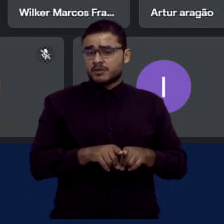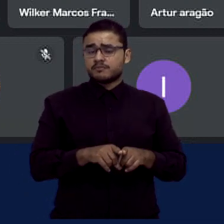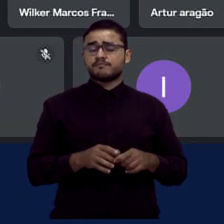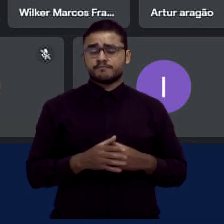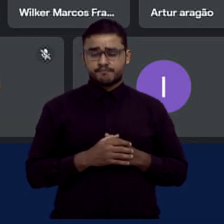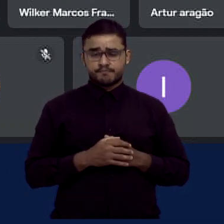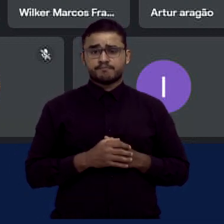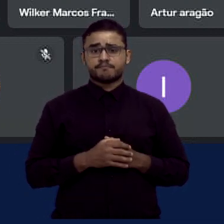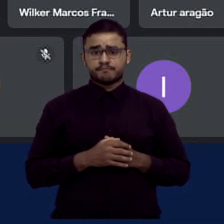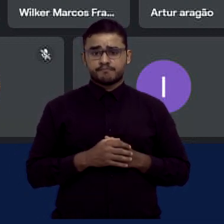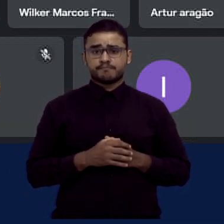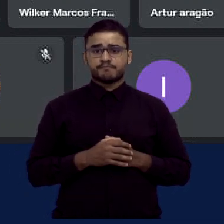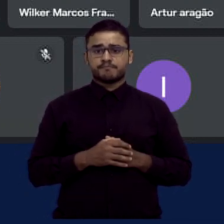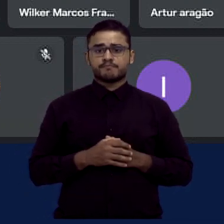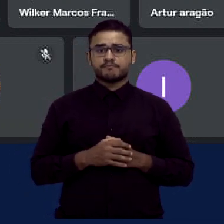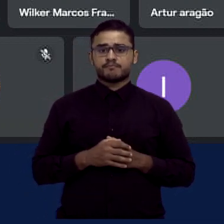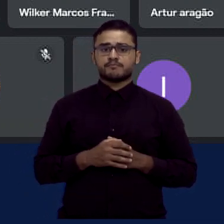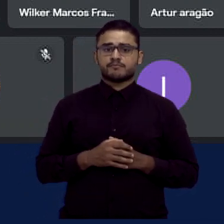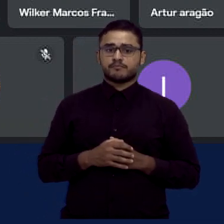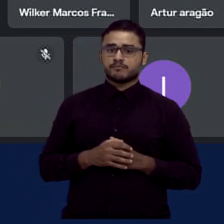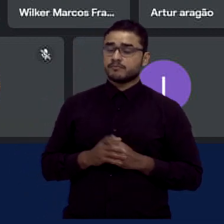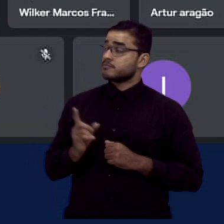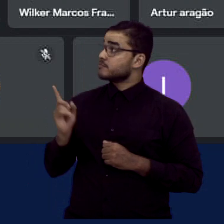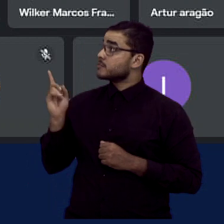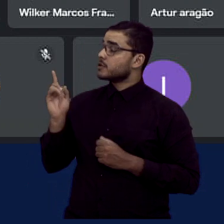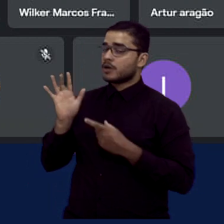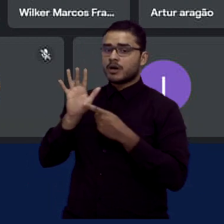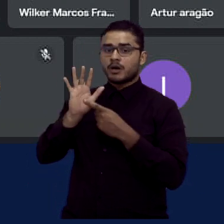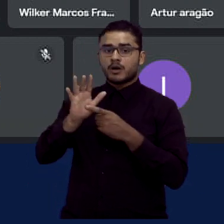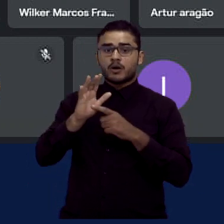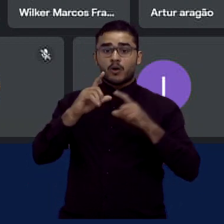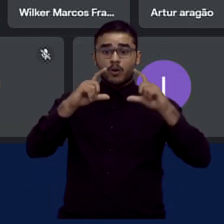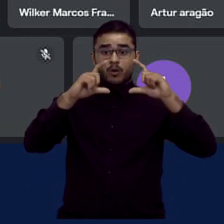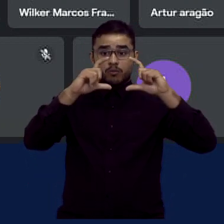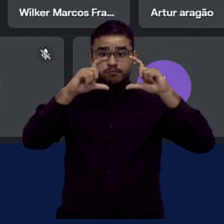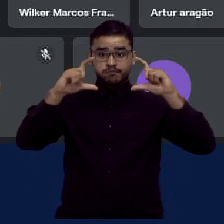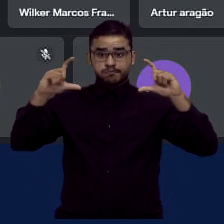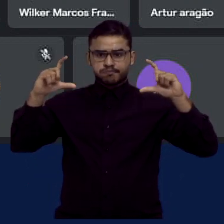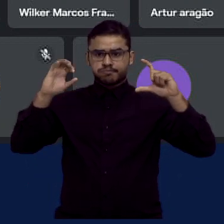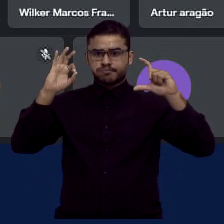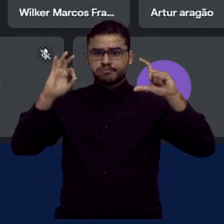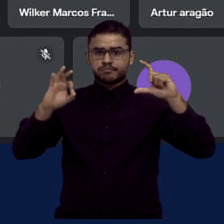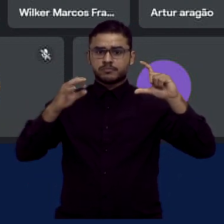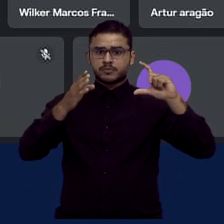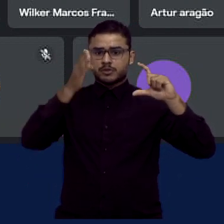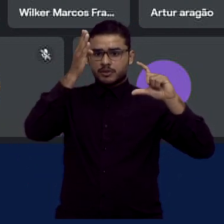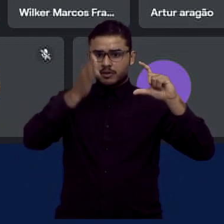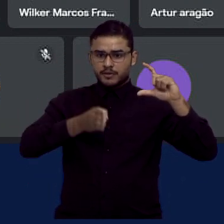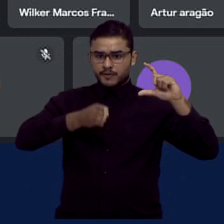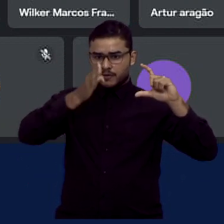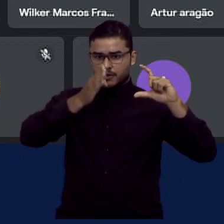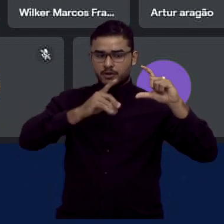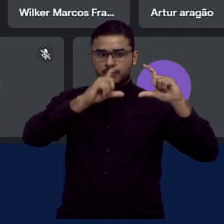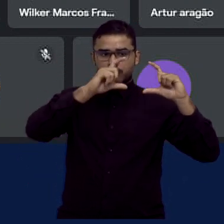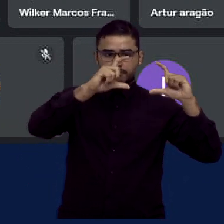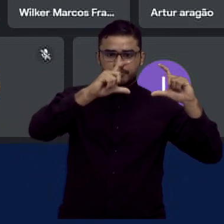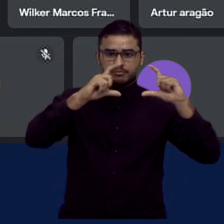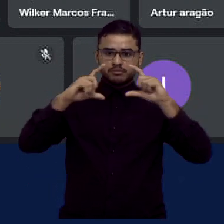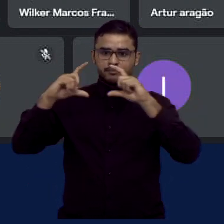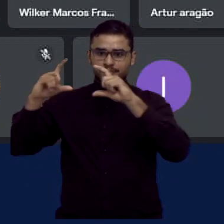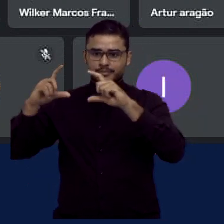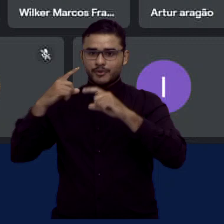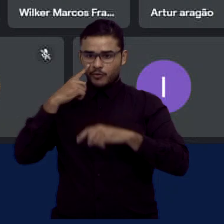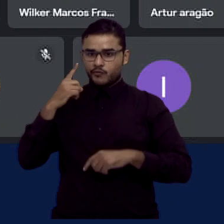você tem, inclusive, um requadro. Essa sarjeta aí, ela é colocada como se fosse uma quebra desses dois ambientes,